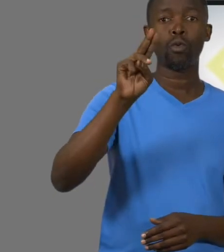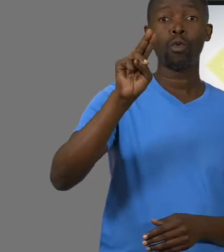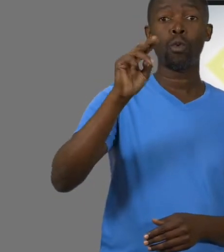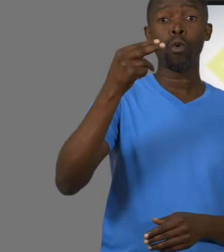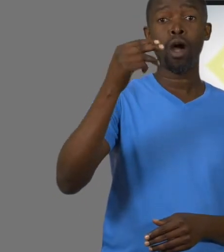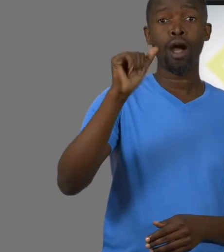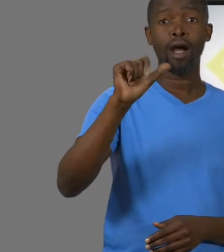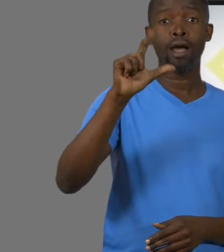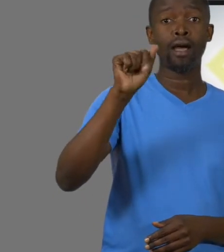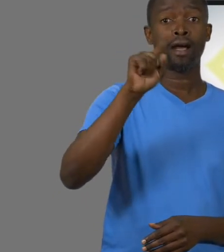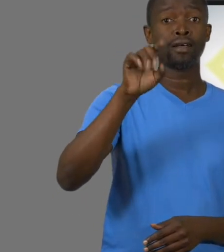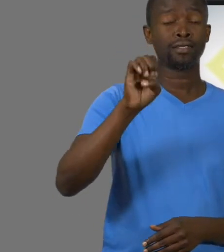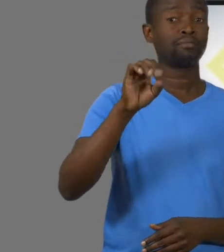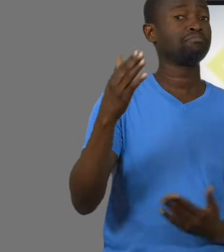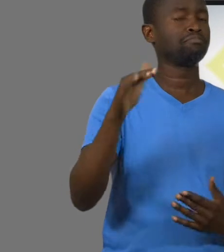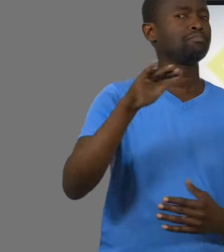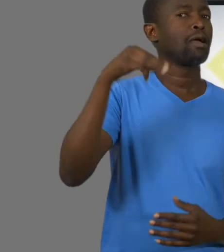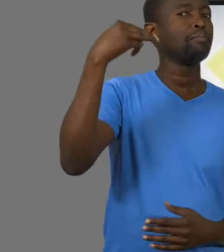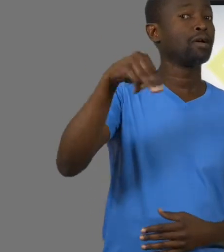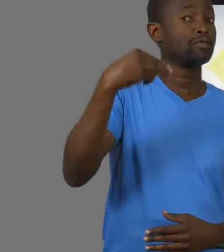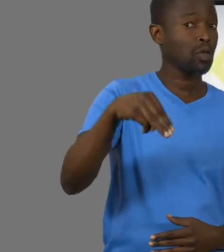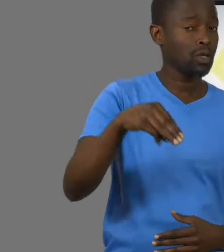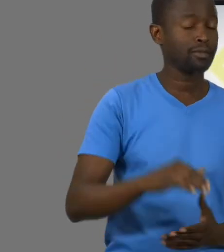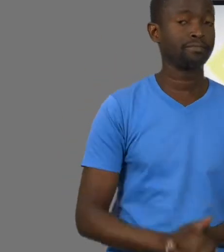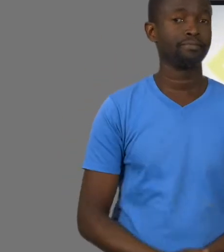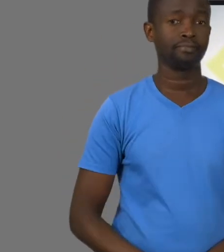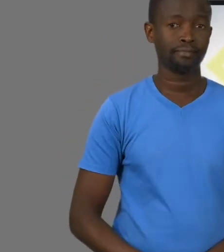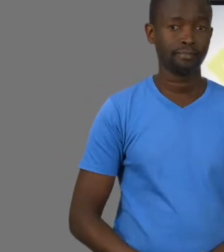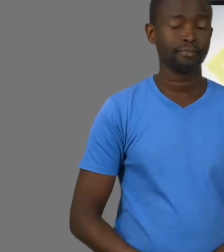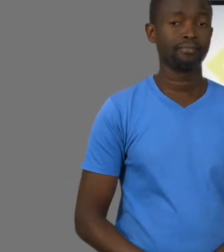bairro de Mualaze, na Matola.